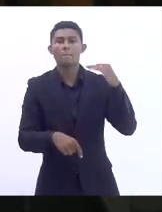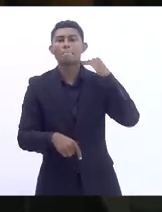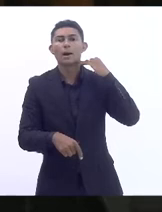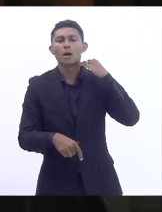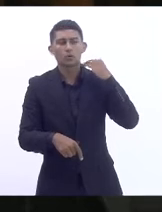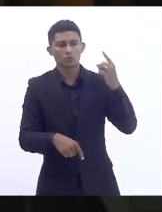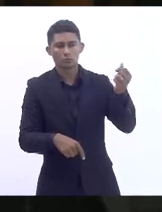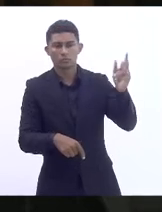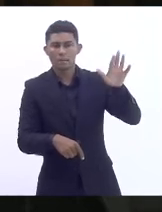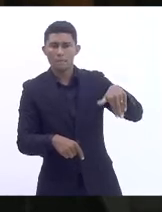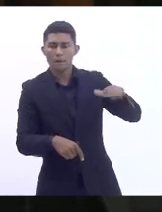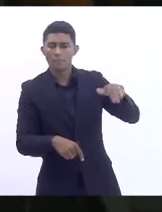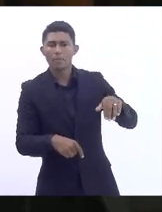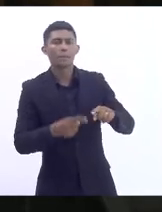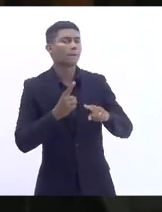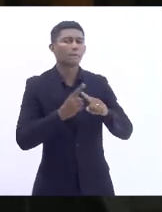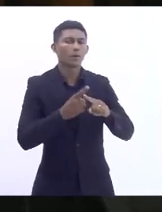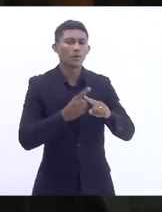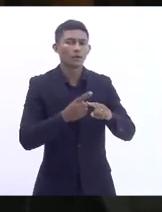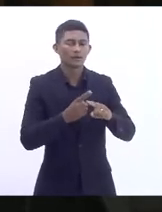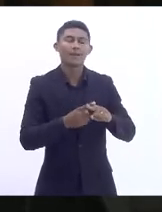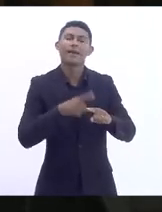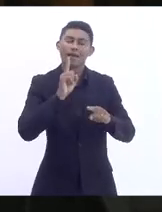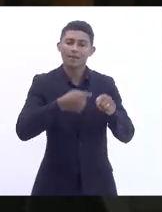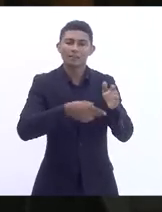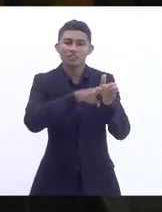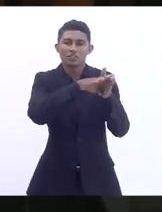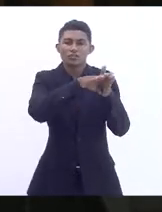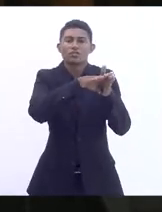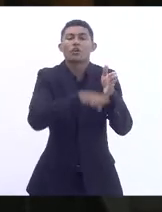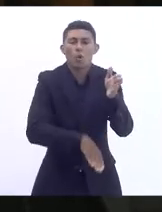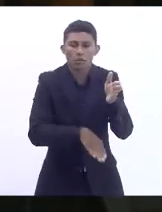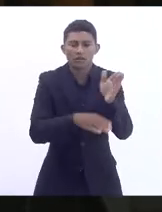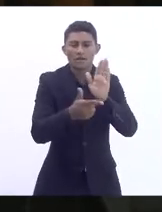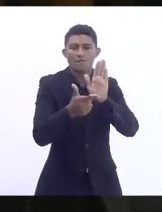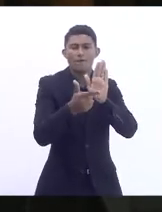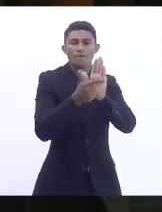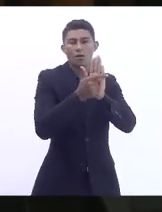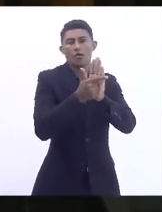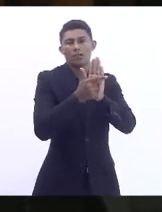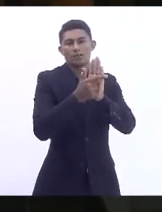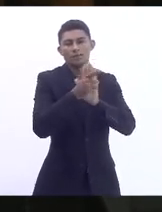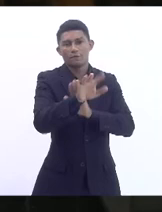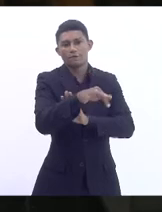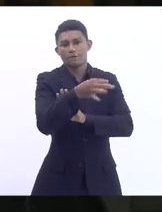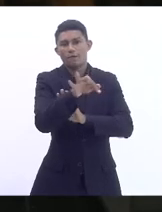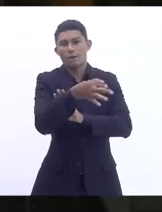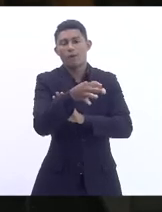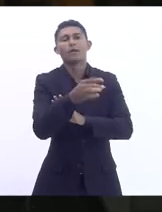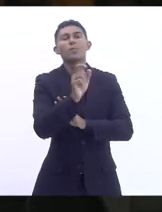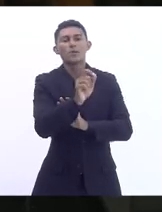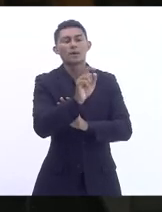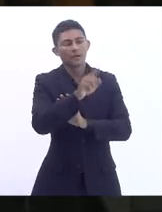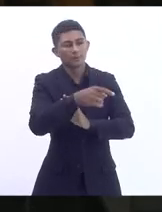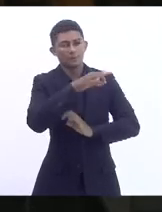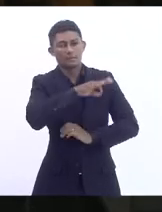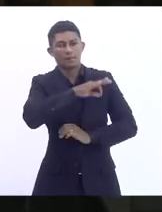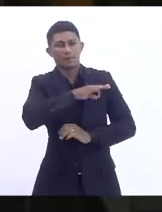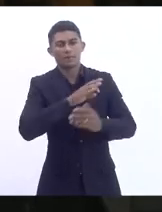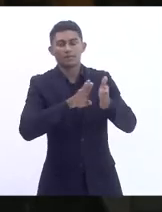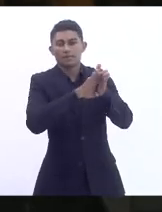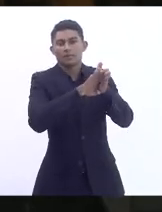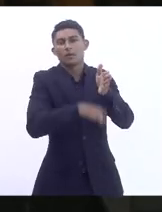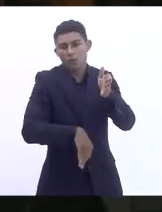presidente. É porque desconta em folha, por isso que é empréstimo consignado na folha de pagamento. Então,